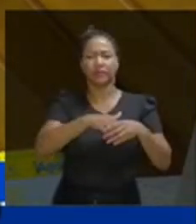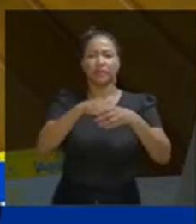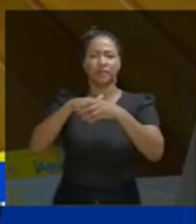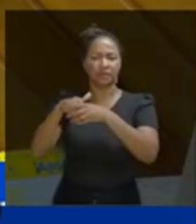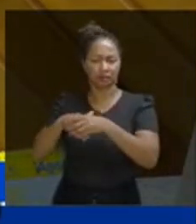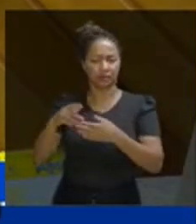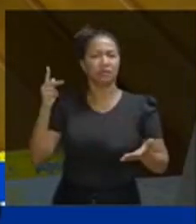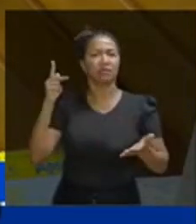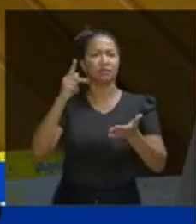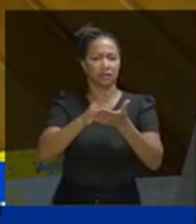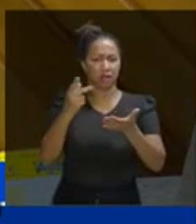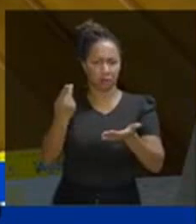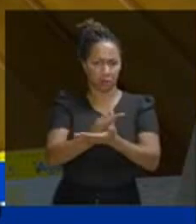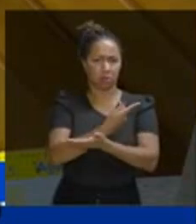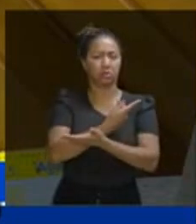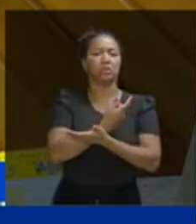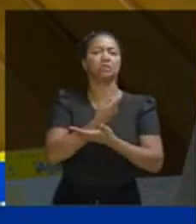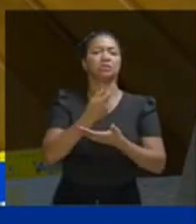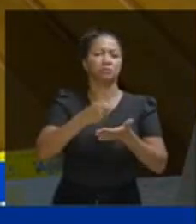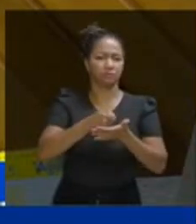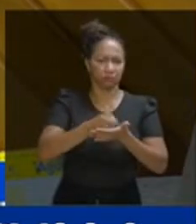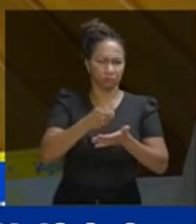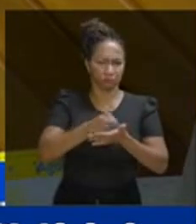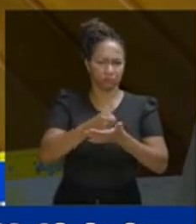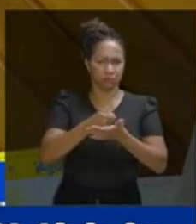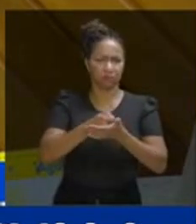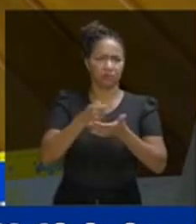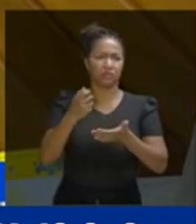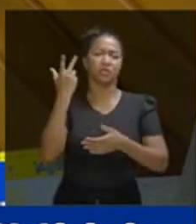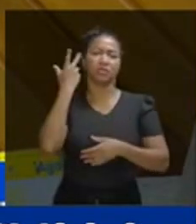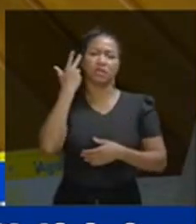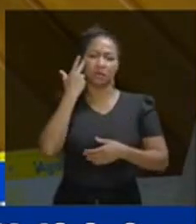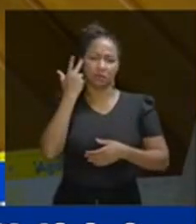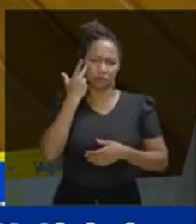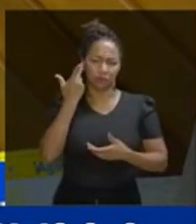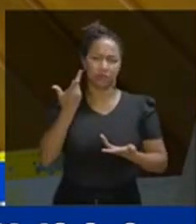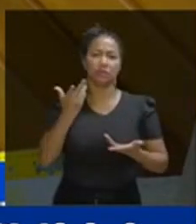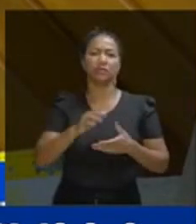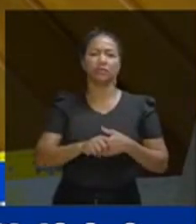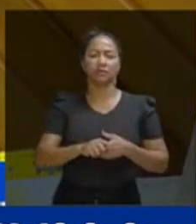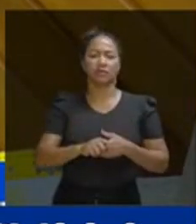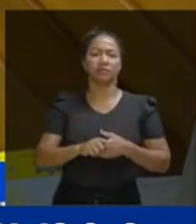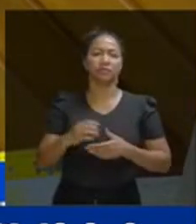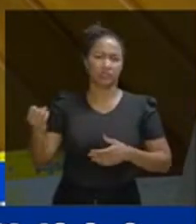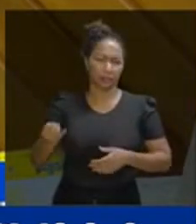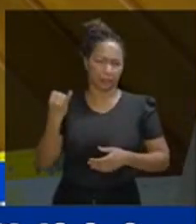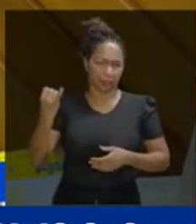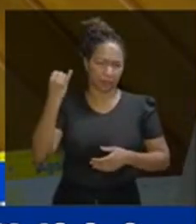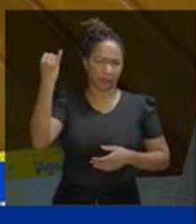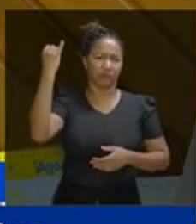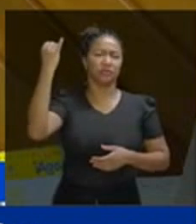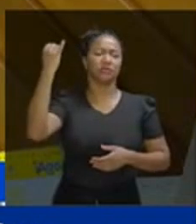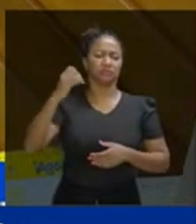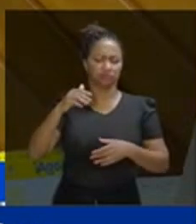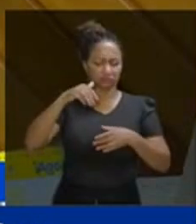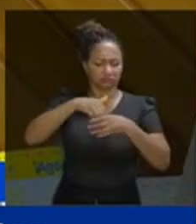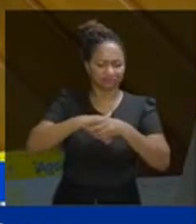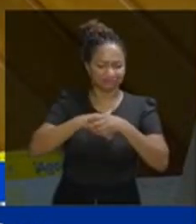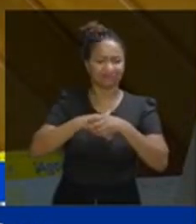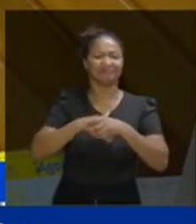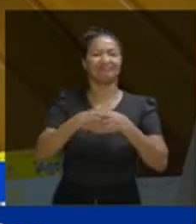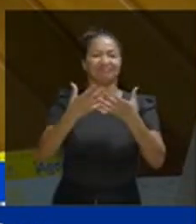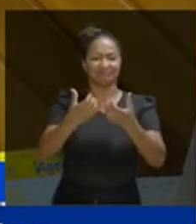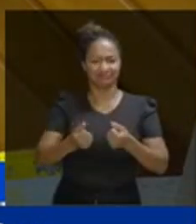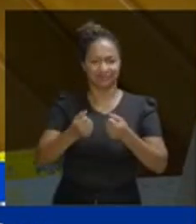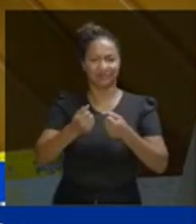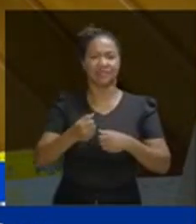são autênticas e ocorreram de maneira rígida, dentro da normalidade, sendo, pois, o fundamento de legitimidade dos mandatos